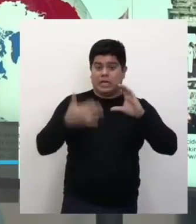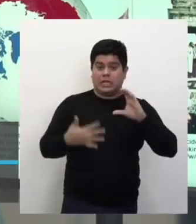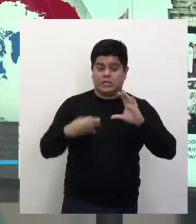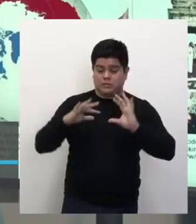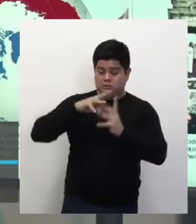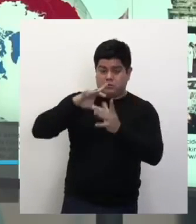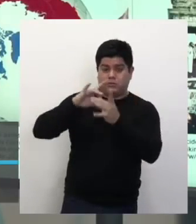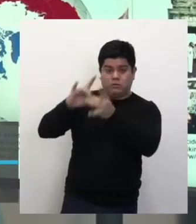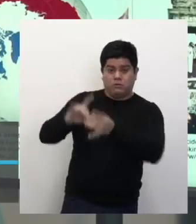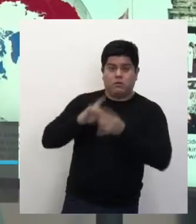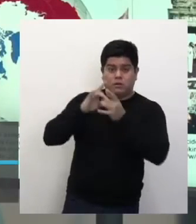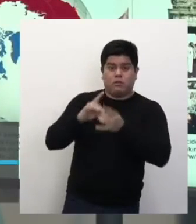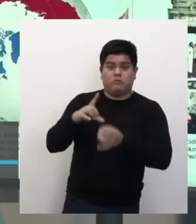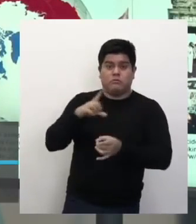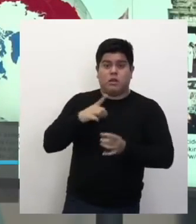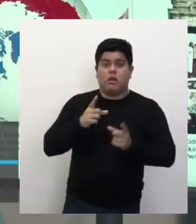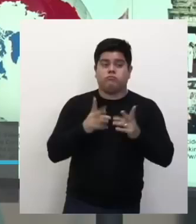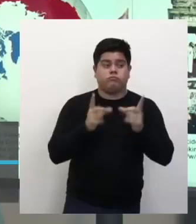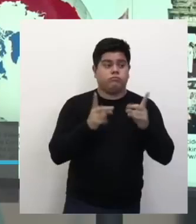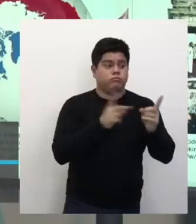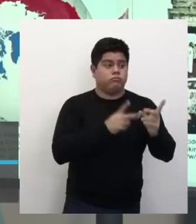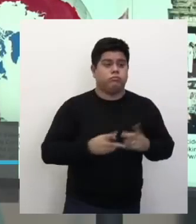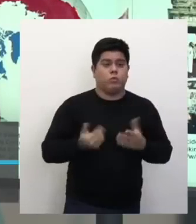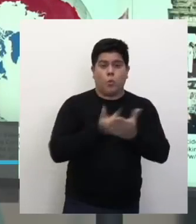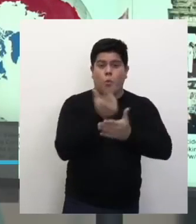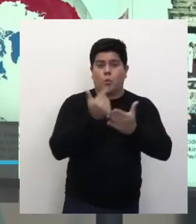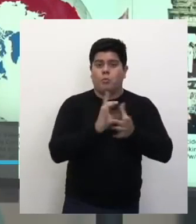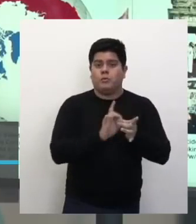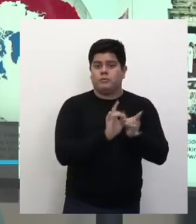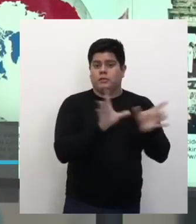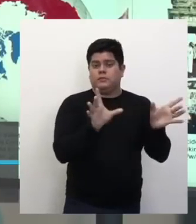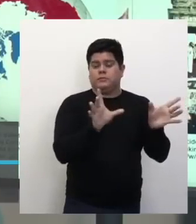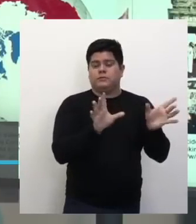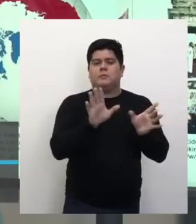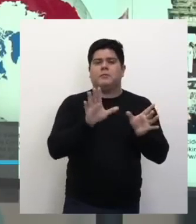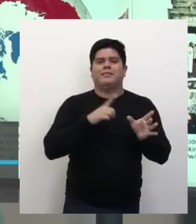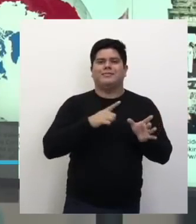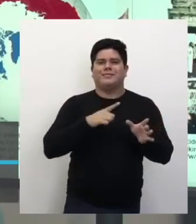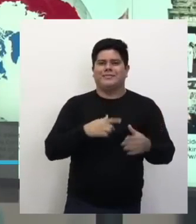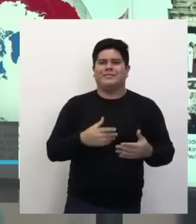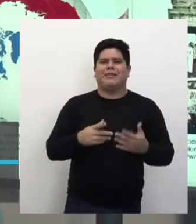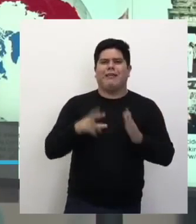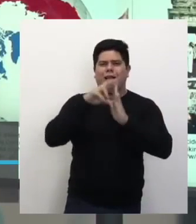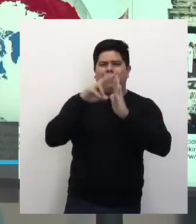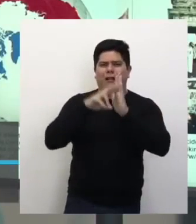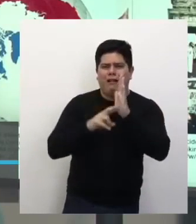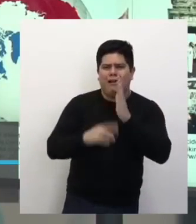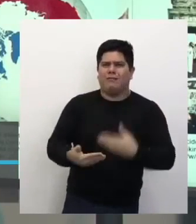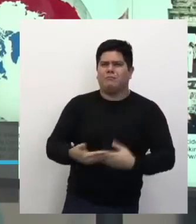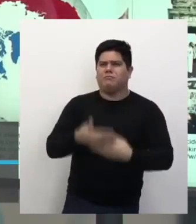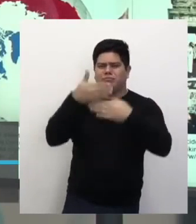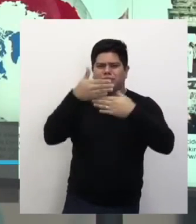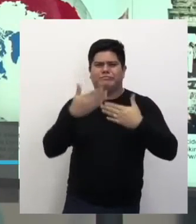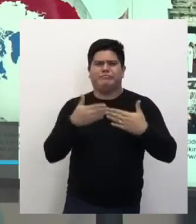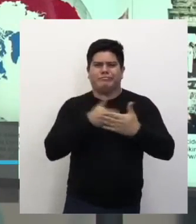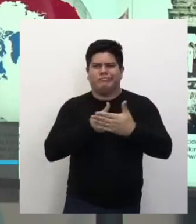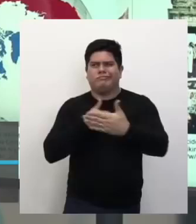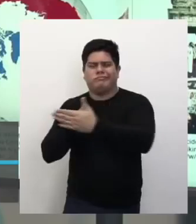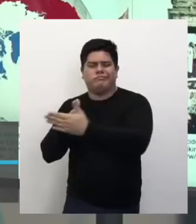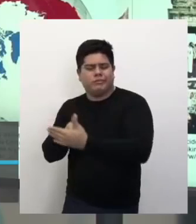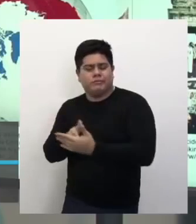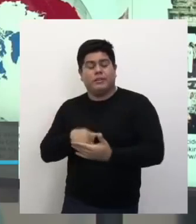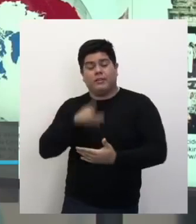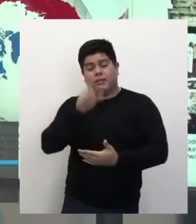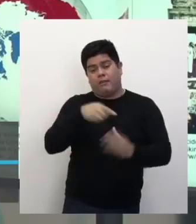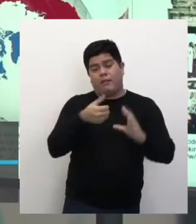livre comércio, mas a gente sabe, né, que muitas vezes as barreiras protecionistas, né, que foi falada aí numa das características